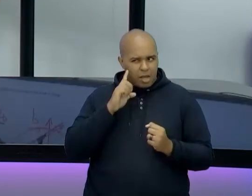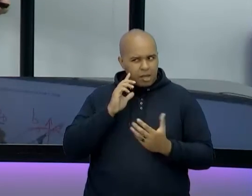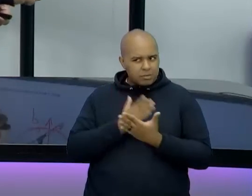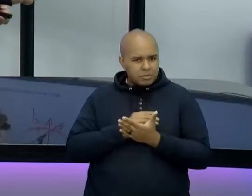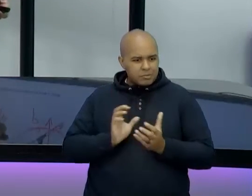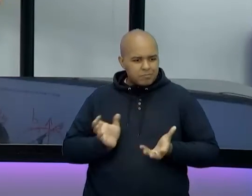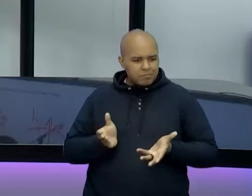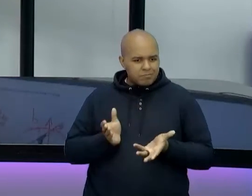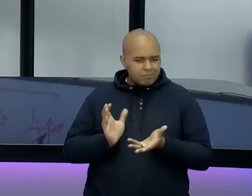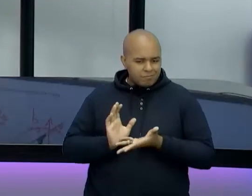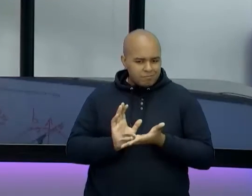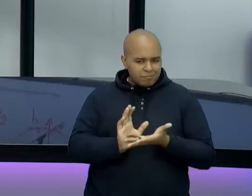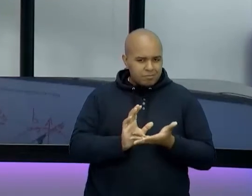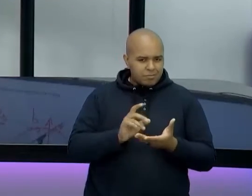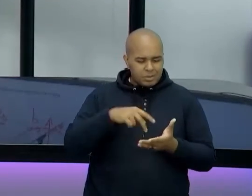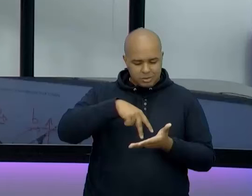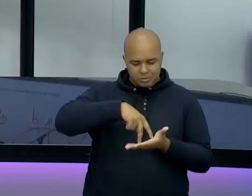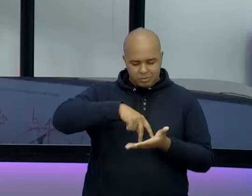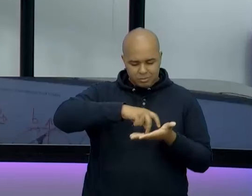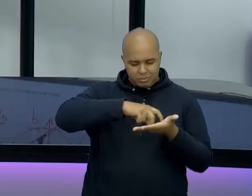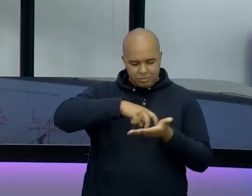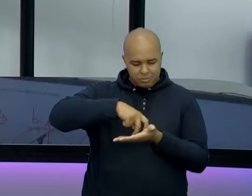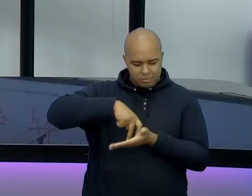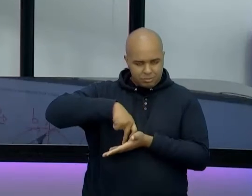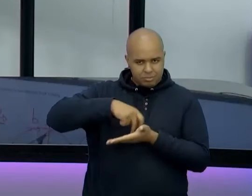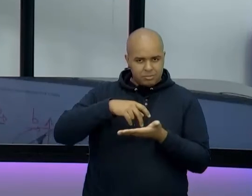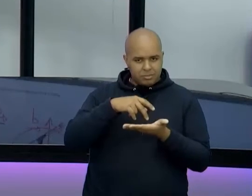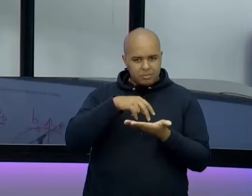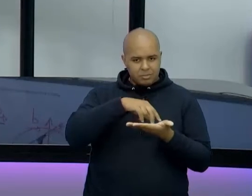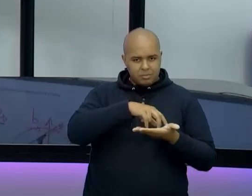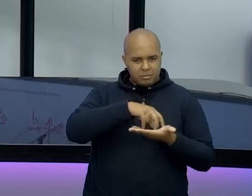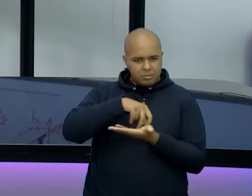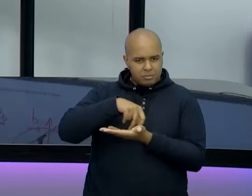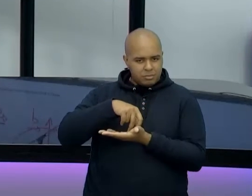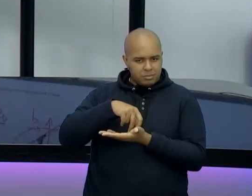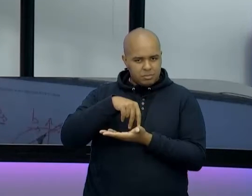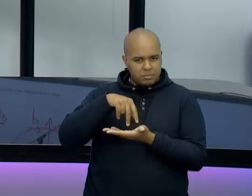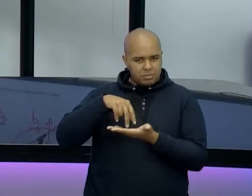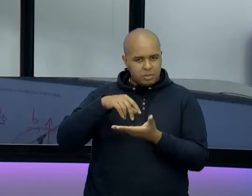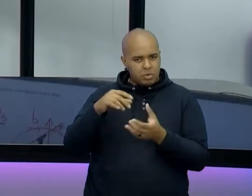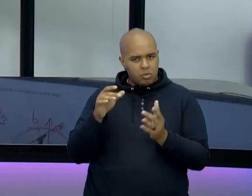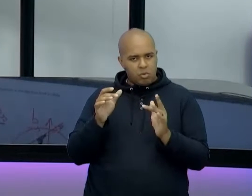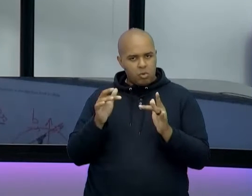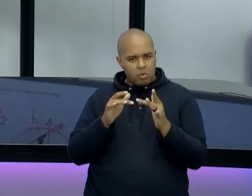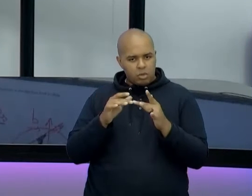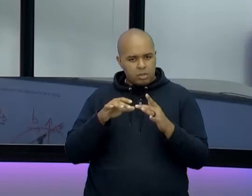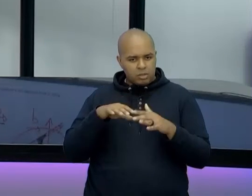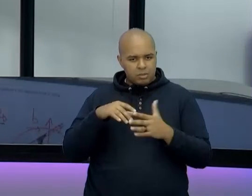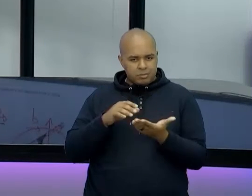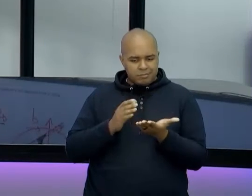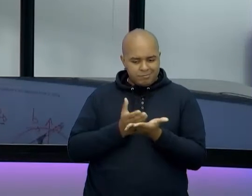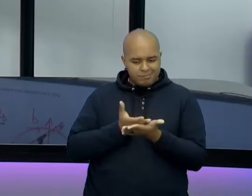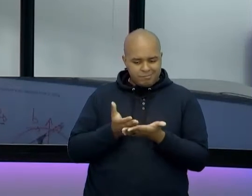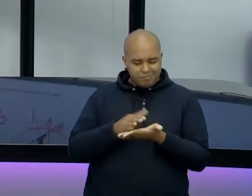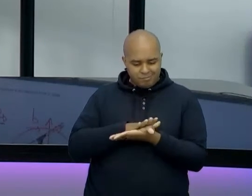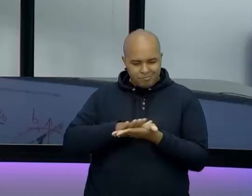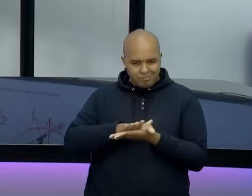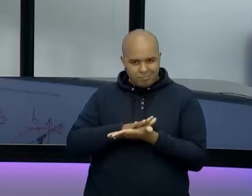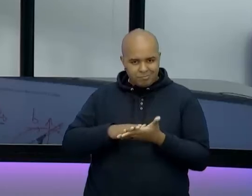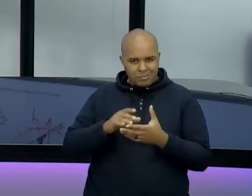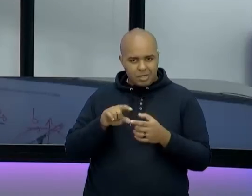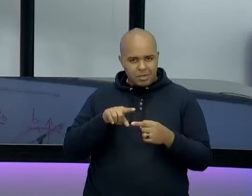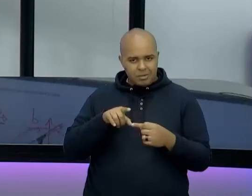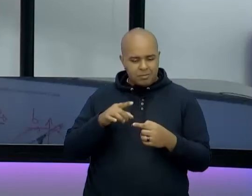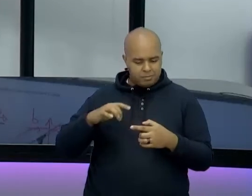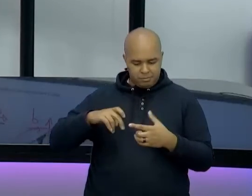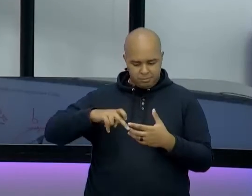gente empurra o chão para trás. Isso, a gente empurra o chão para trás num ponto de contato, o atrito não deixa, e aí você rotaciona a outra